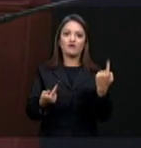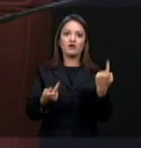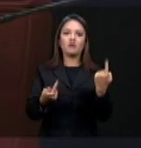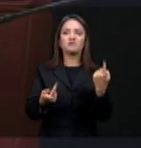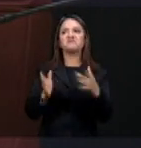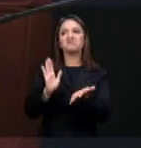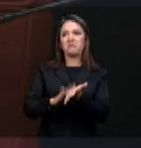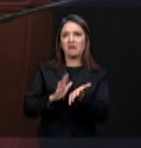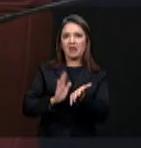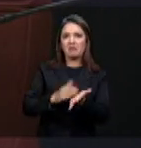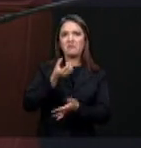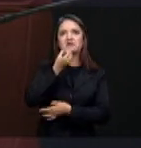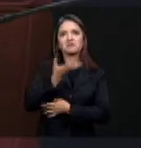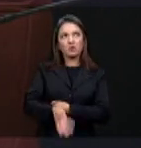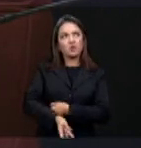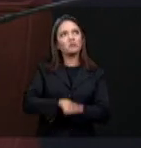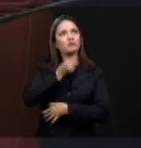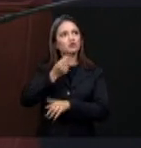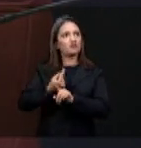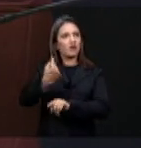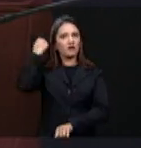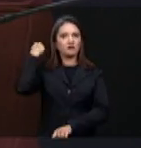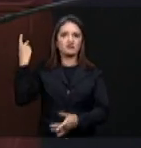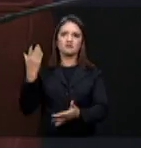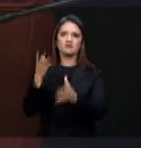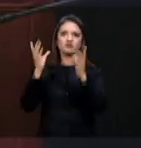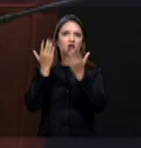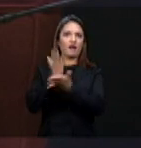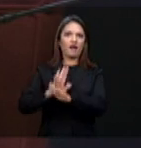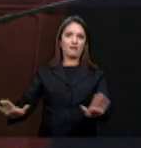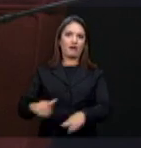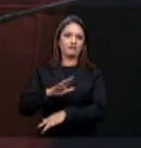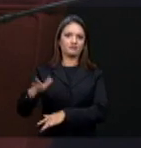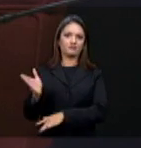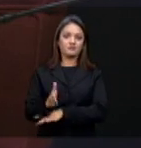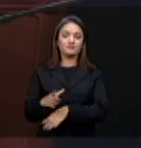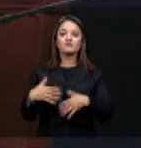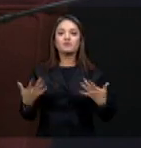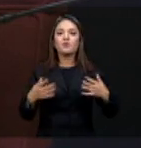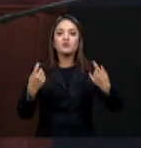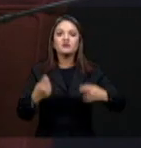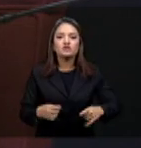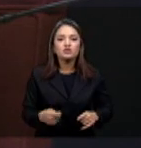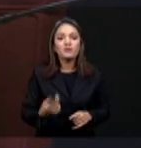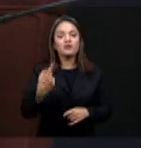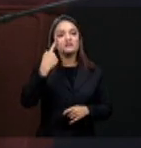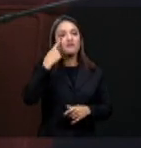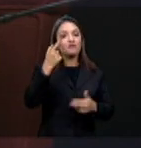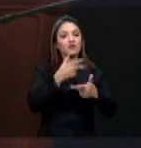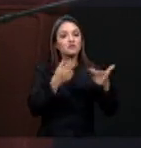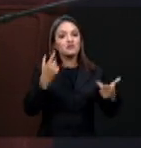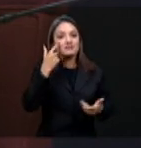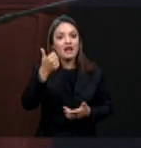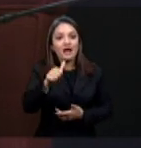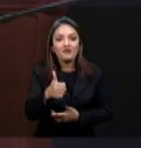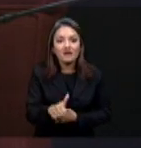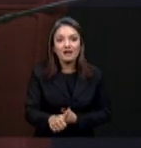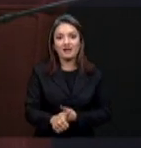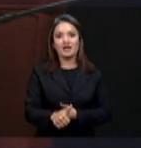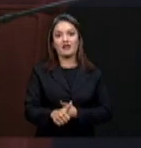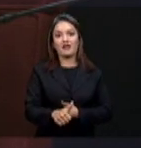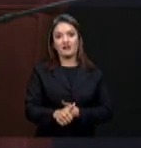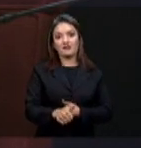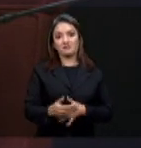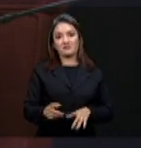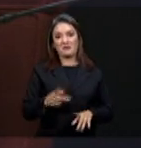uma delas que falou Parabéns tia devia ter acabado há muito tempo bom então é avaliar medir mensurar a gente tem uma certa